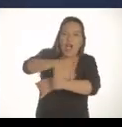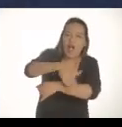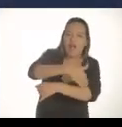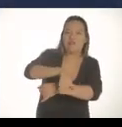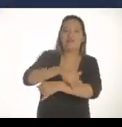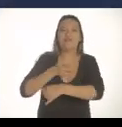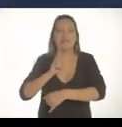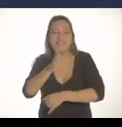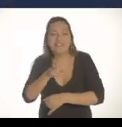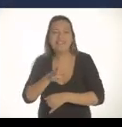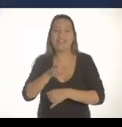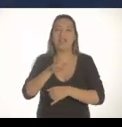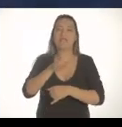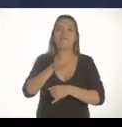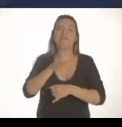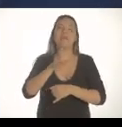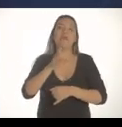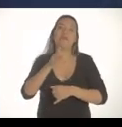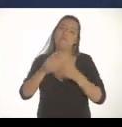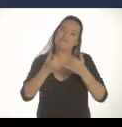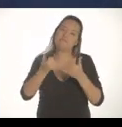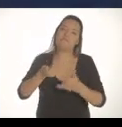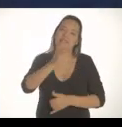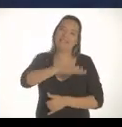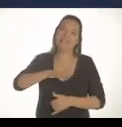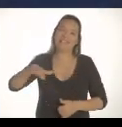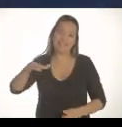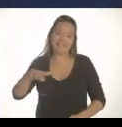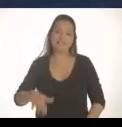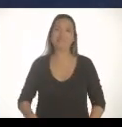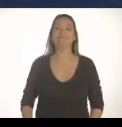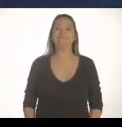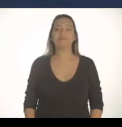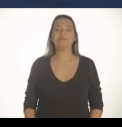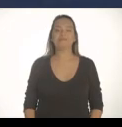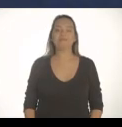Que coisa foi essa? Foi cafinho, foi bolinha de gude, polícia ladrão,